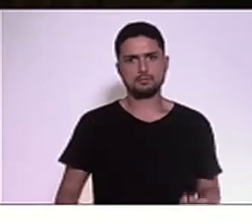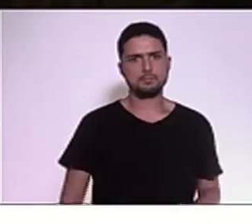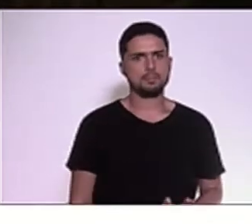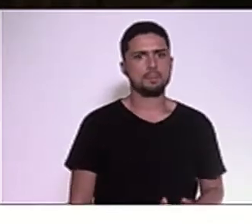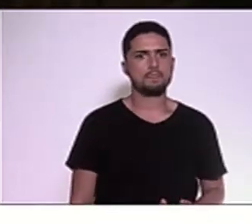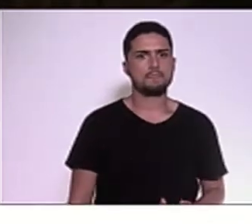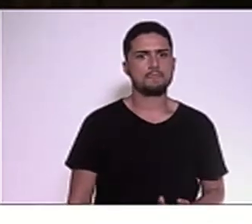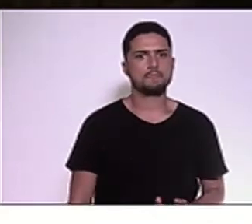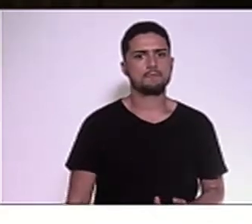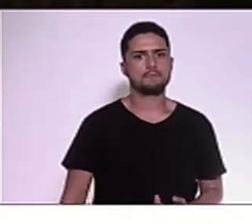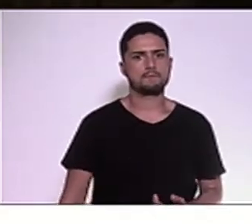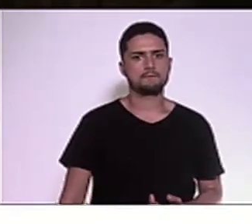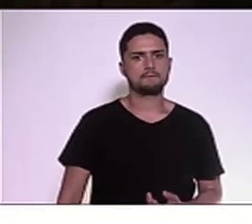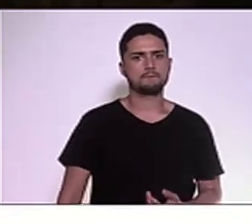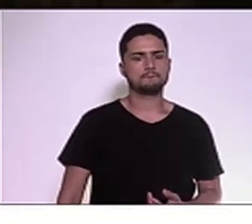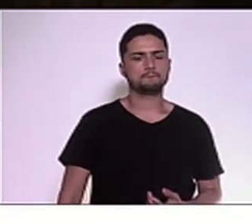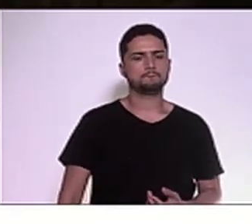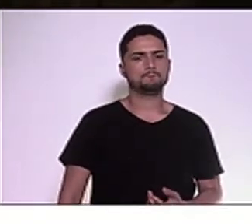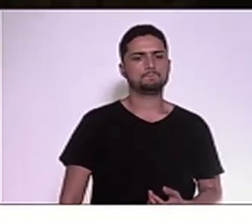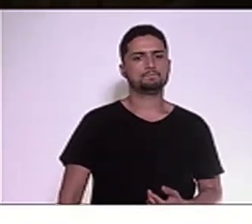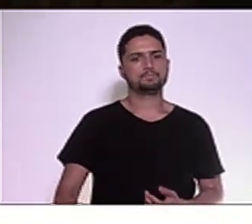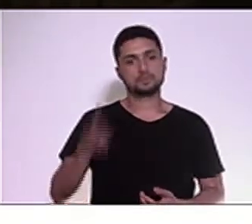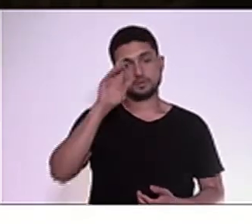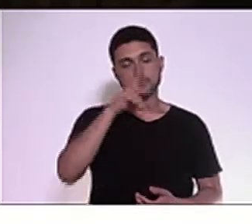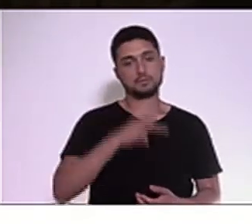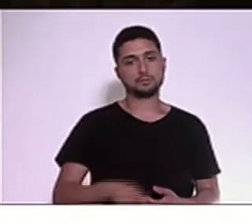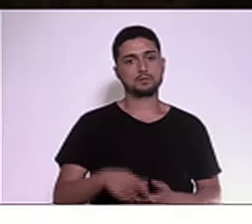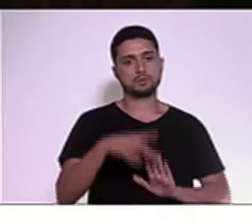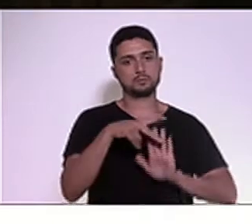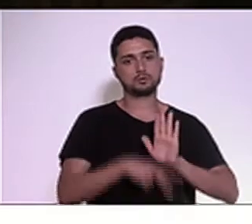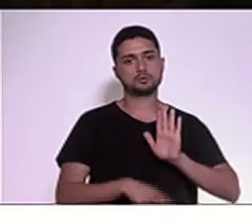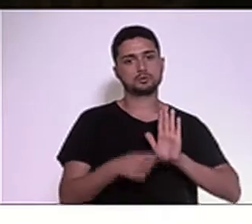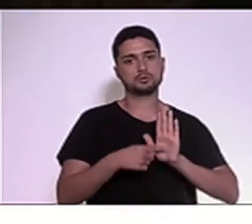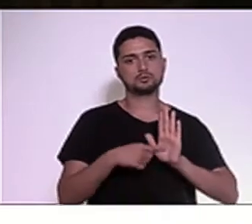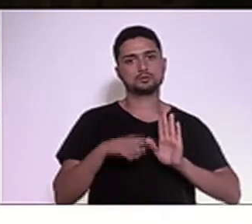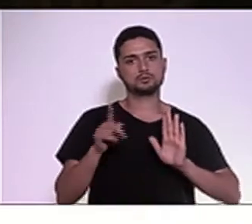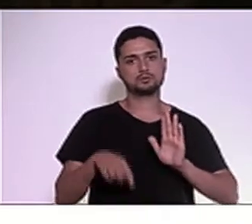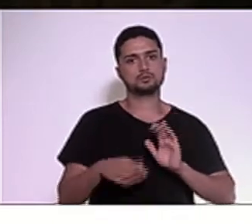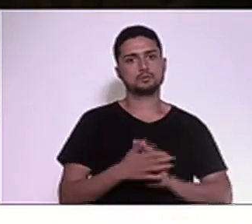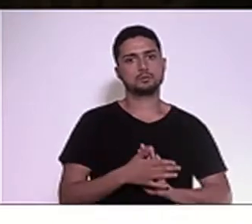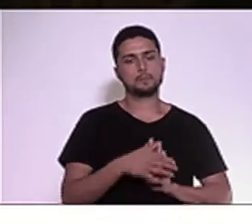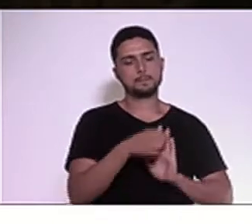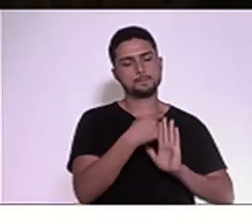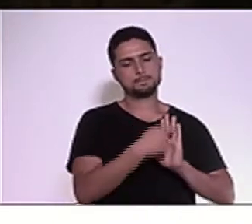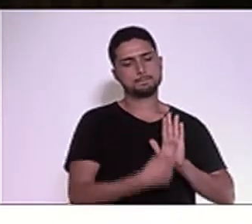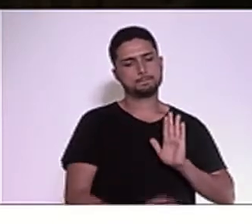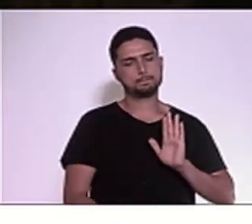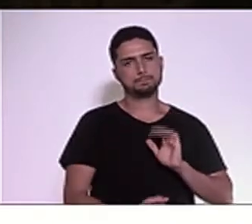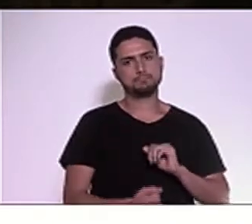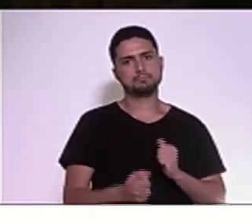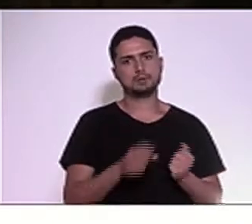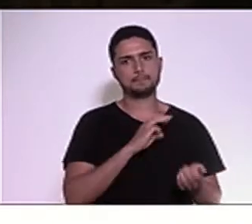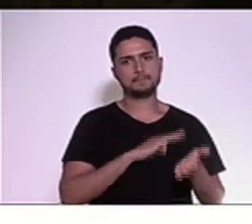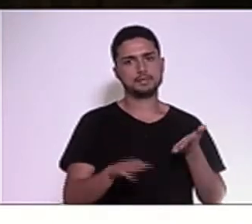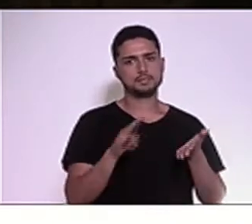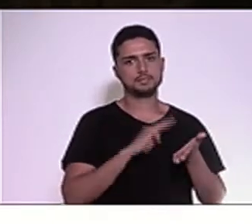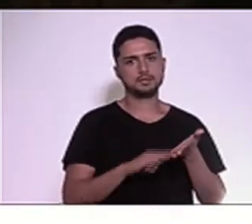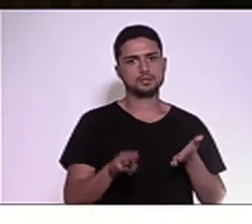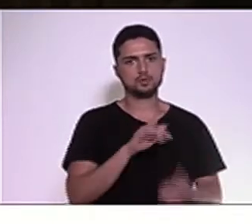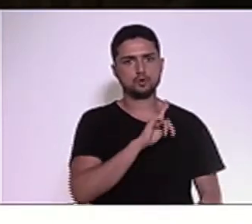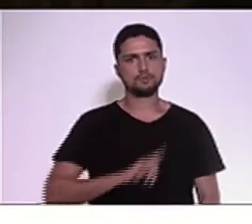inclusive. E aí, senhor presidente, esse projeto faz parte de um pacote de mensagens enviadas pelo governo